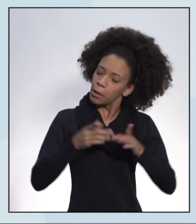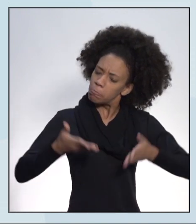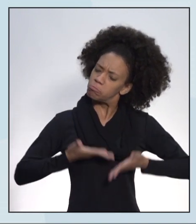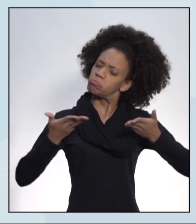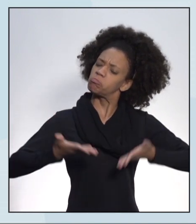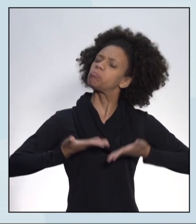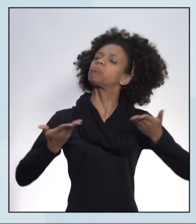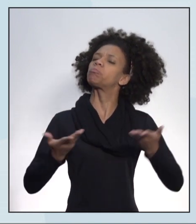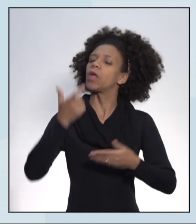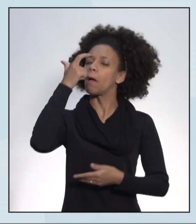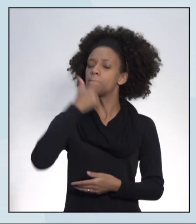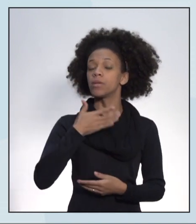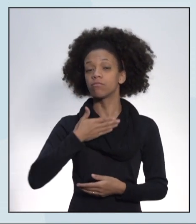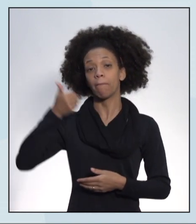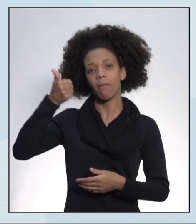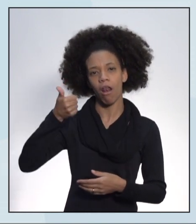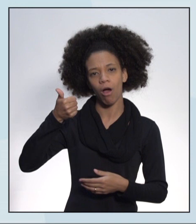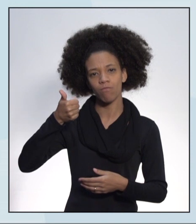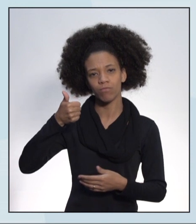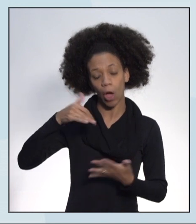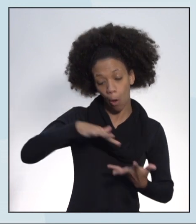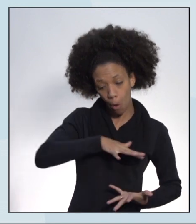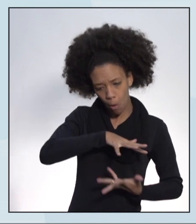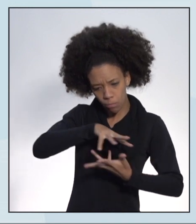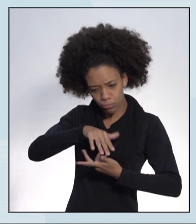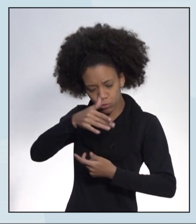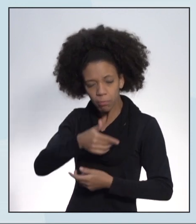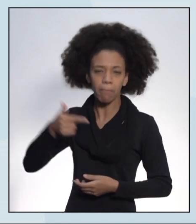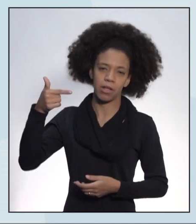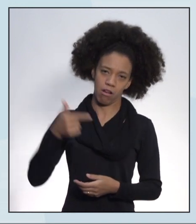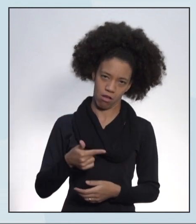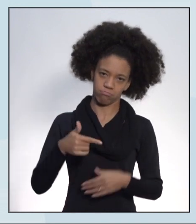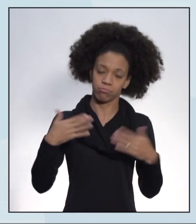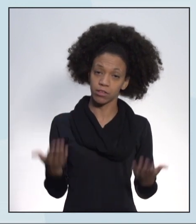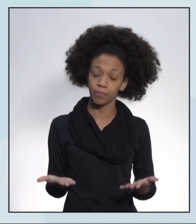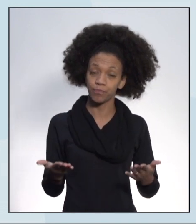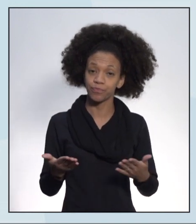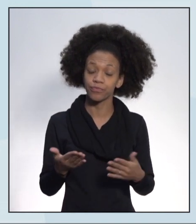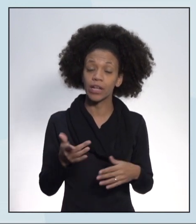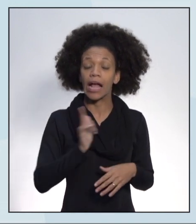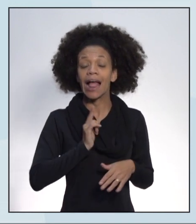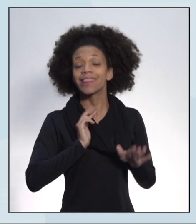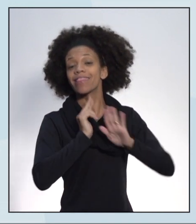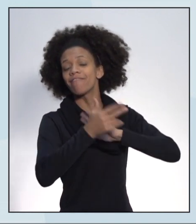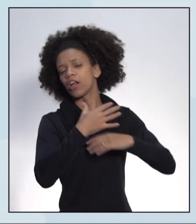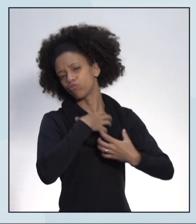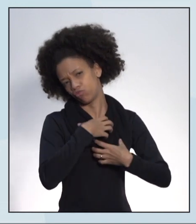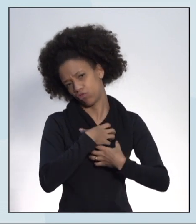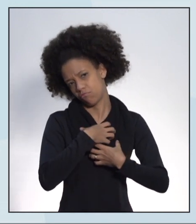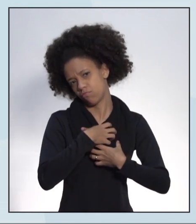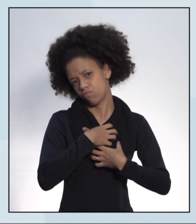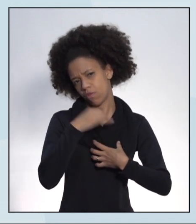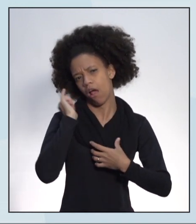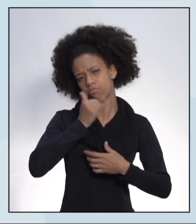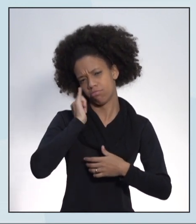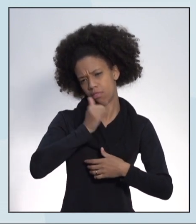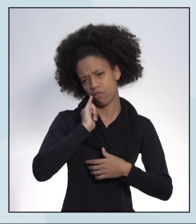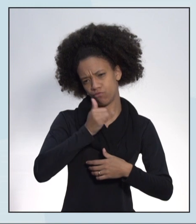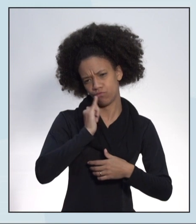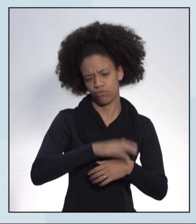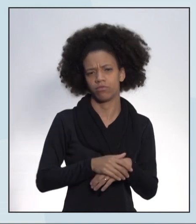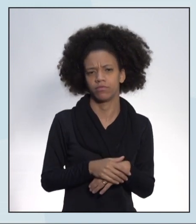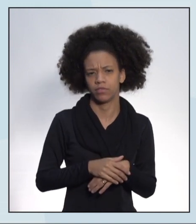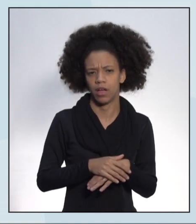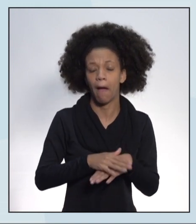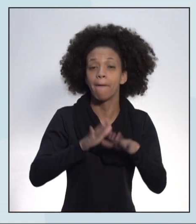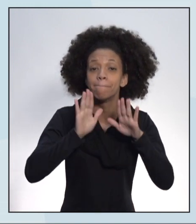pessoas melhores, tornando assim o mundo um lugar também melhor. Existem várias formas de se contar uma história, uma narrativa, né?